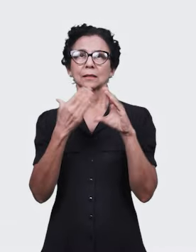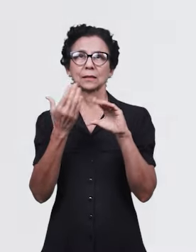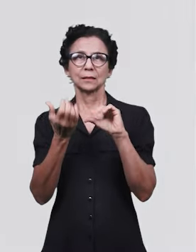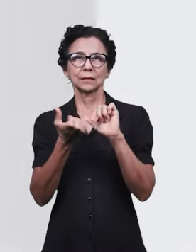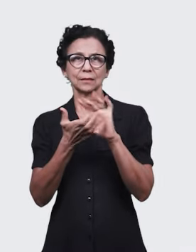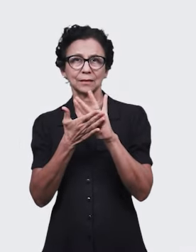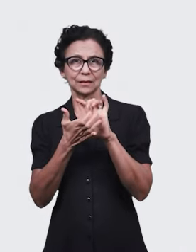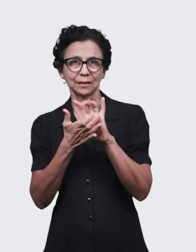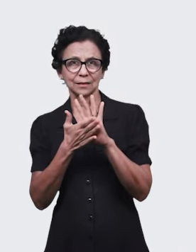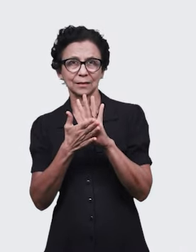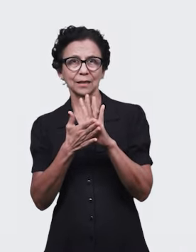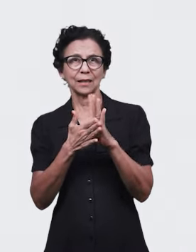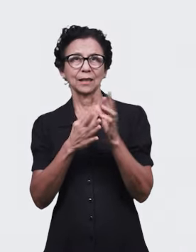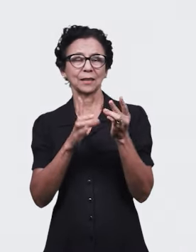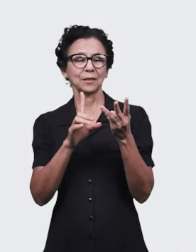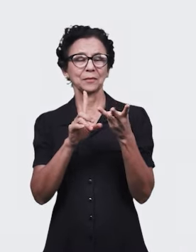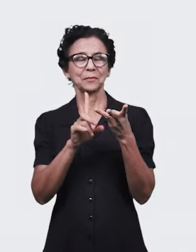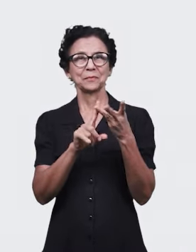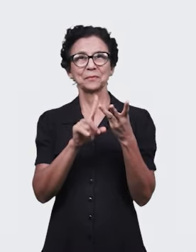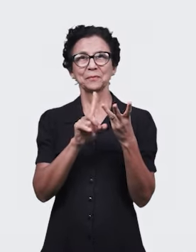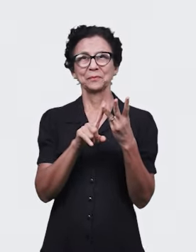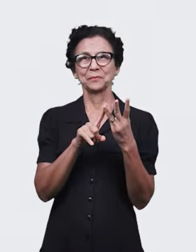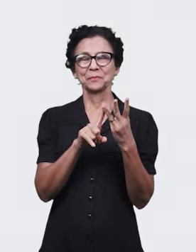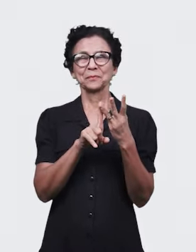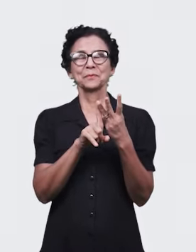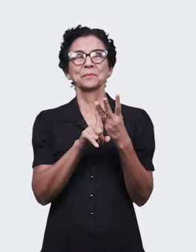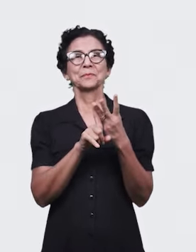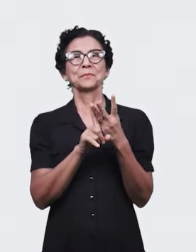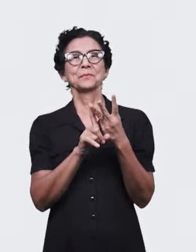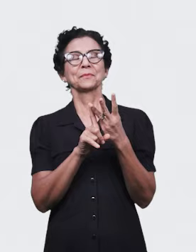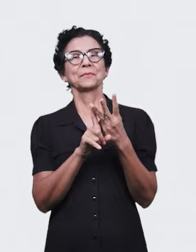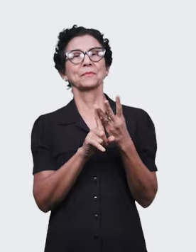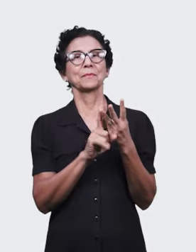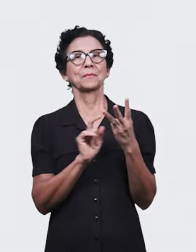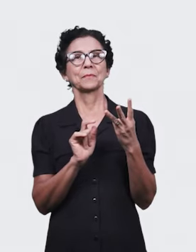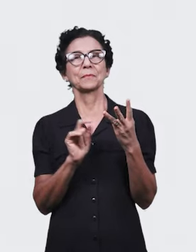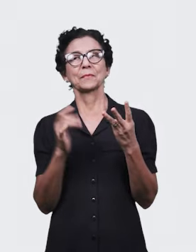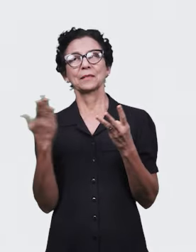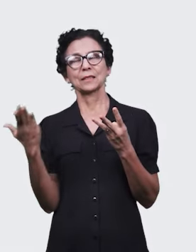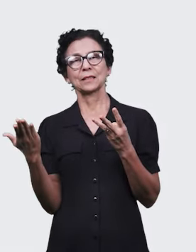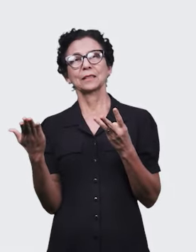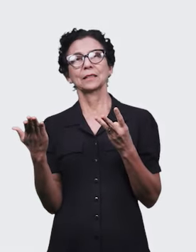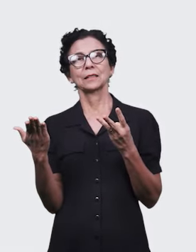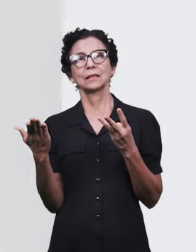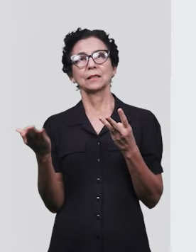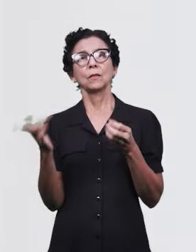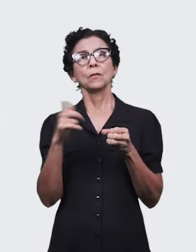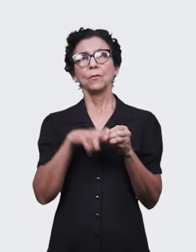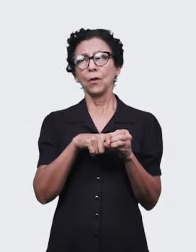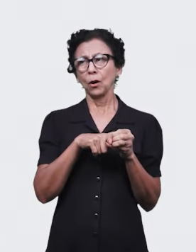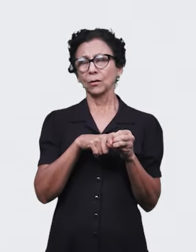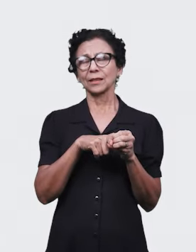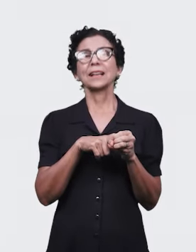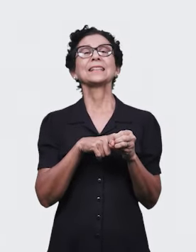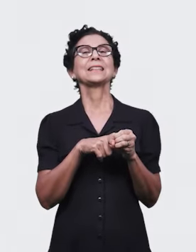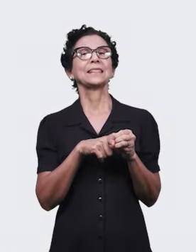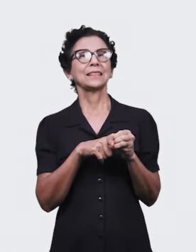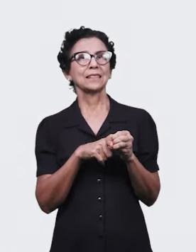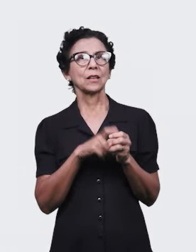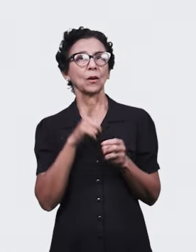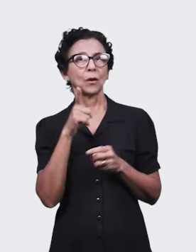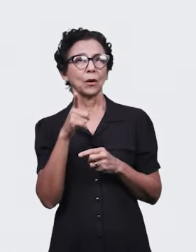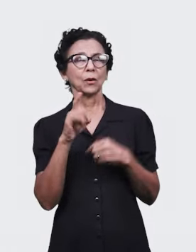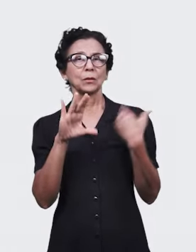cantar. Nós temos uma outra imagem que nós mostramos também. Por favor, poderia retornar? Isso. No